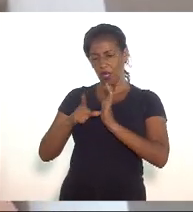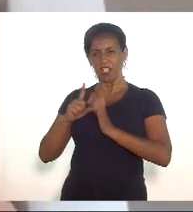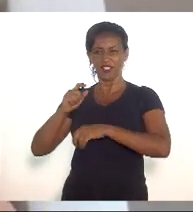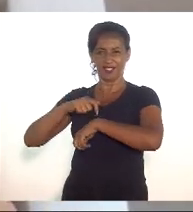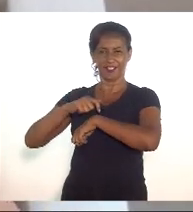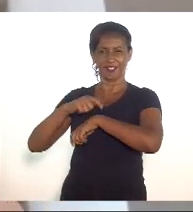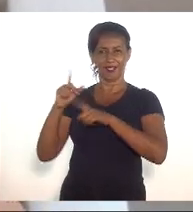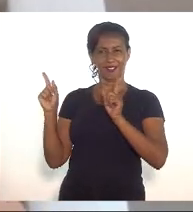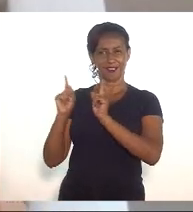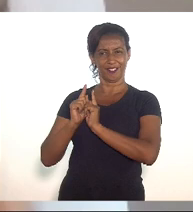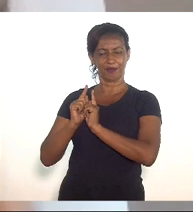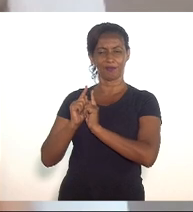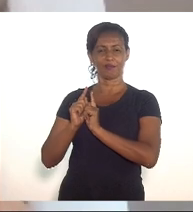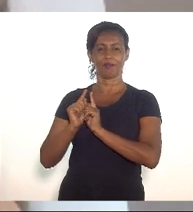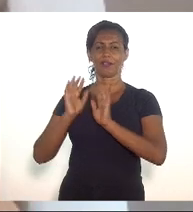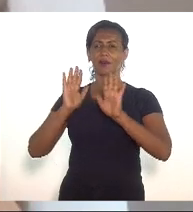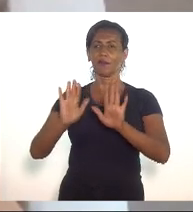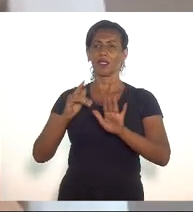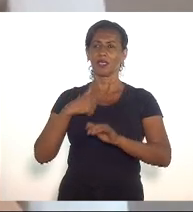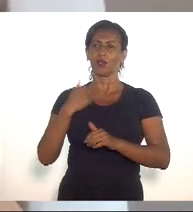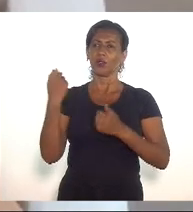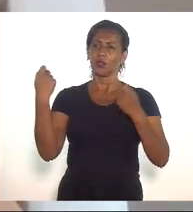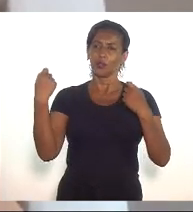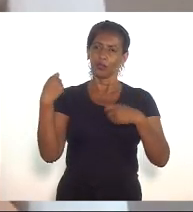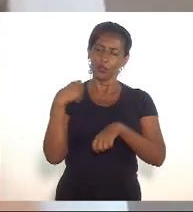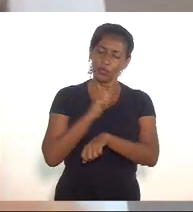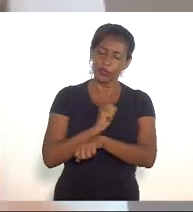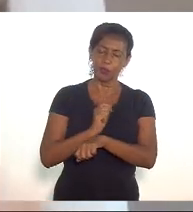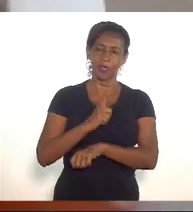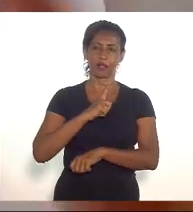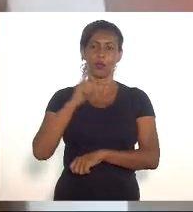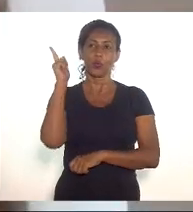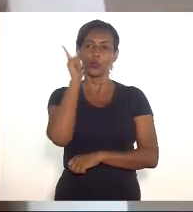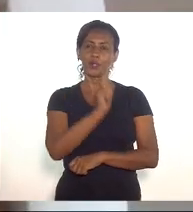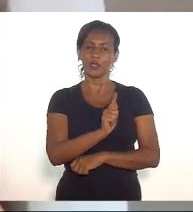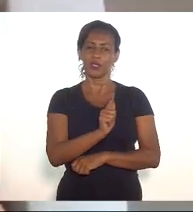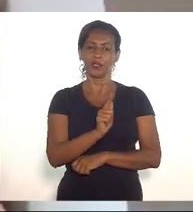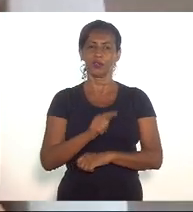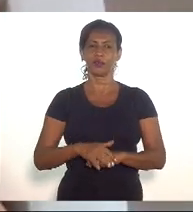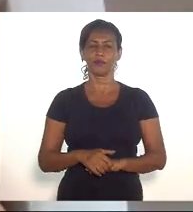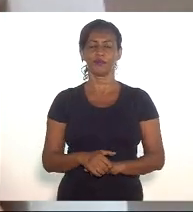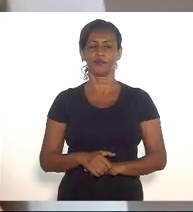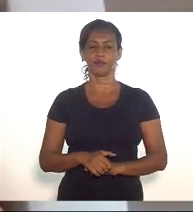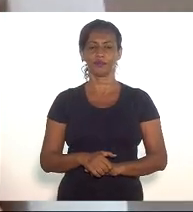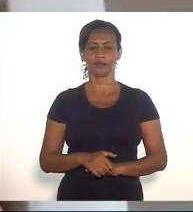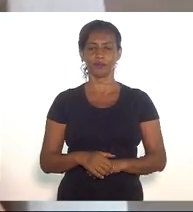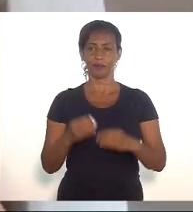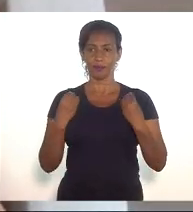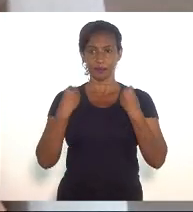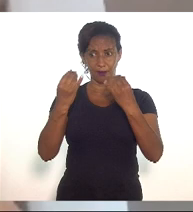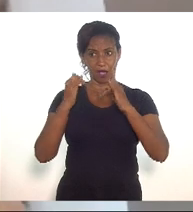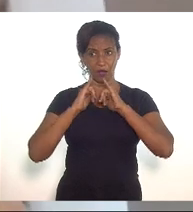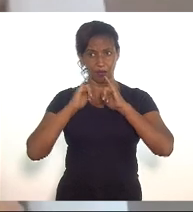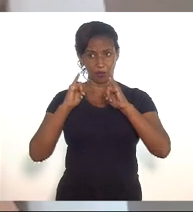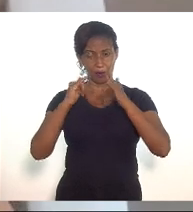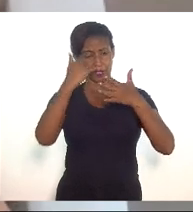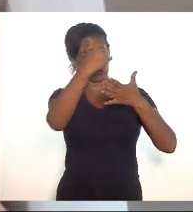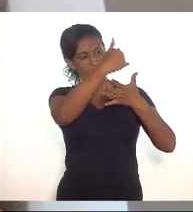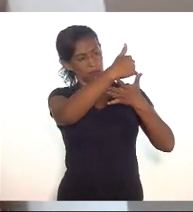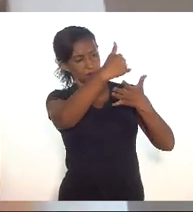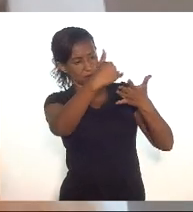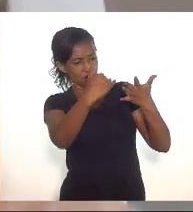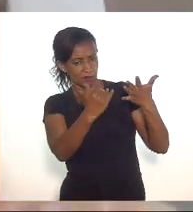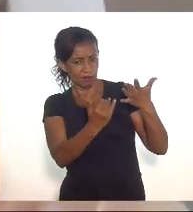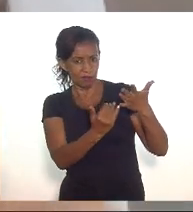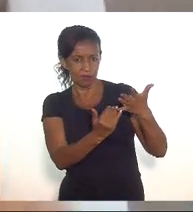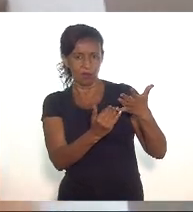deu, deputado, mas eu espero ter conseguido perpassar todos os pontos